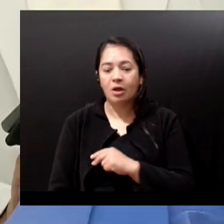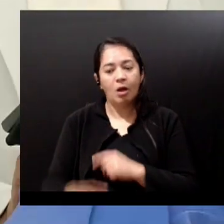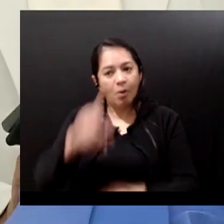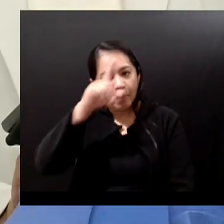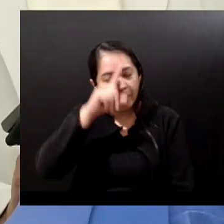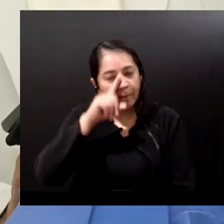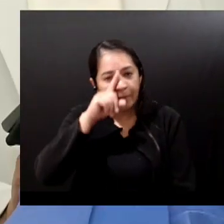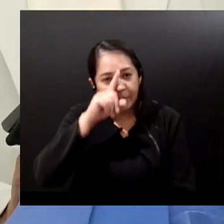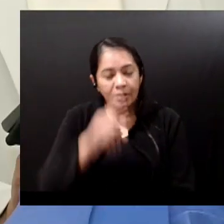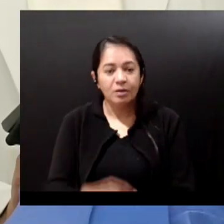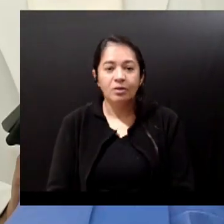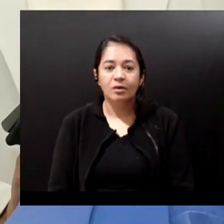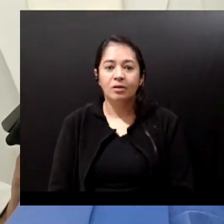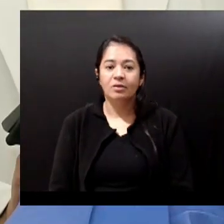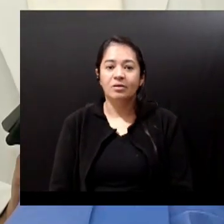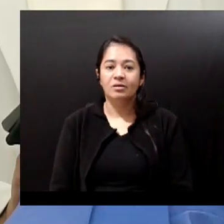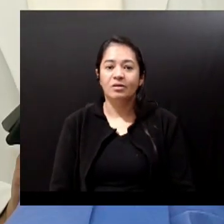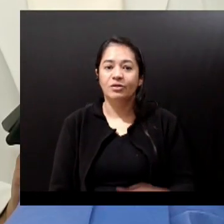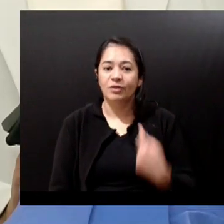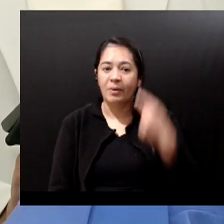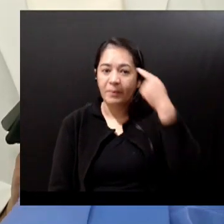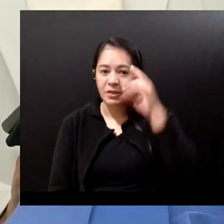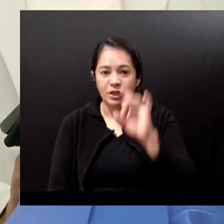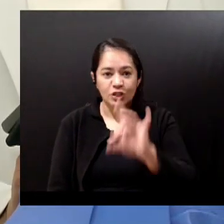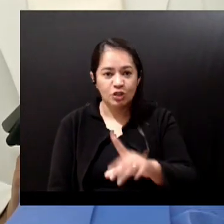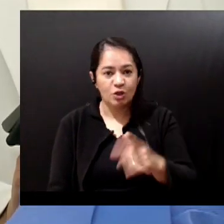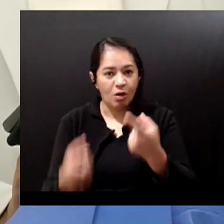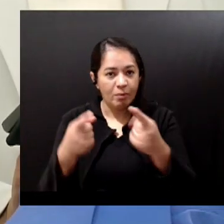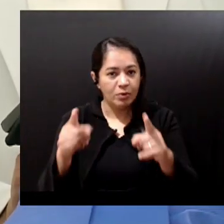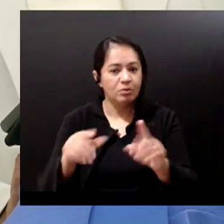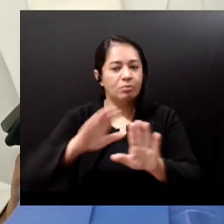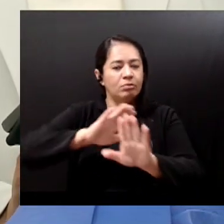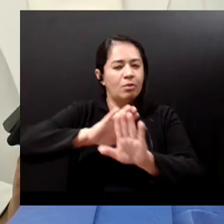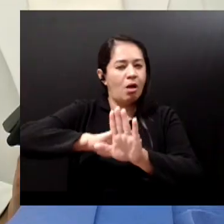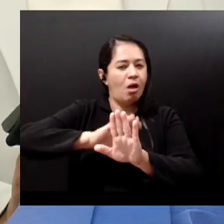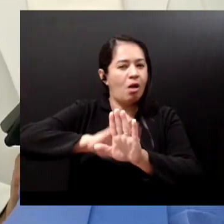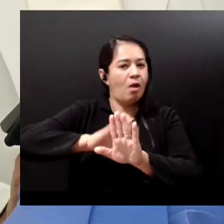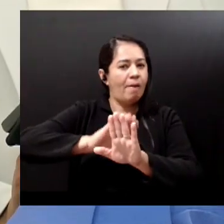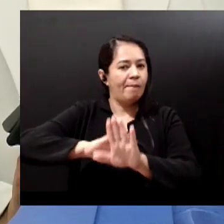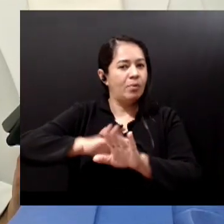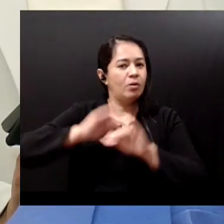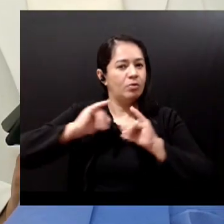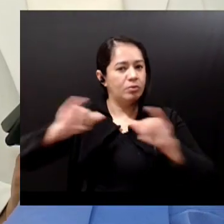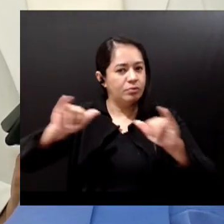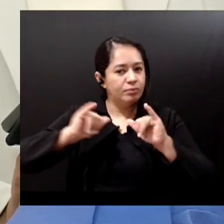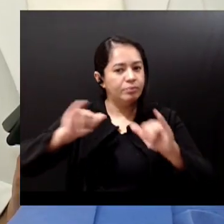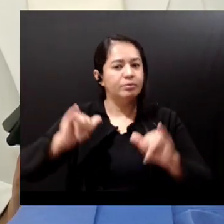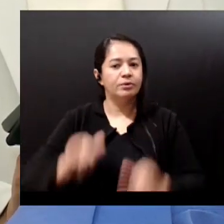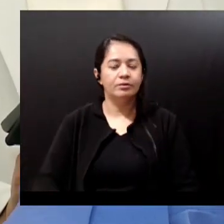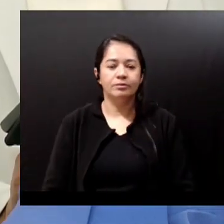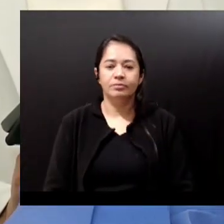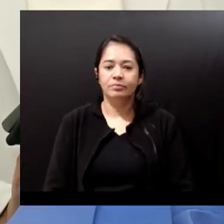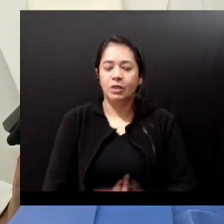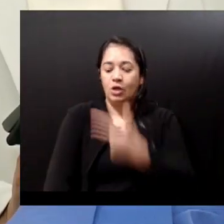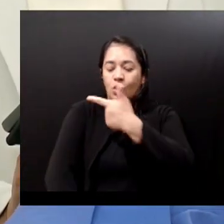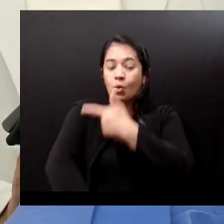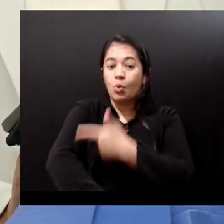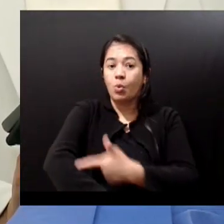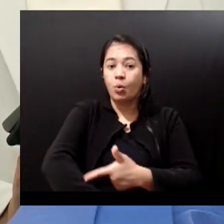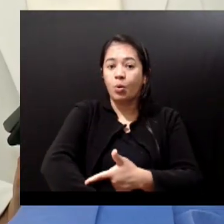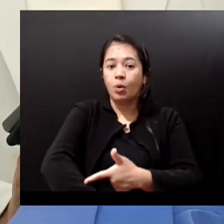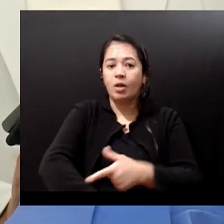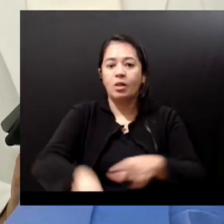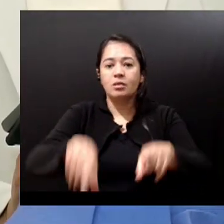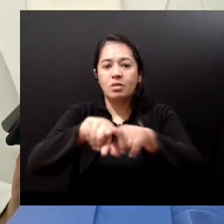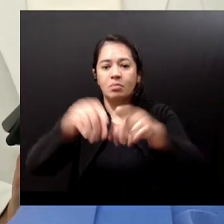música, mas não é não. Não é. Muitas mensagens por trás. Muitas mensagens. E a etiqueta, né, também traz, porque você faz